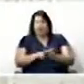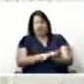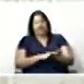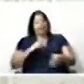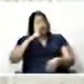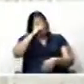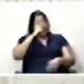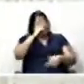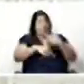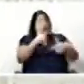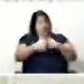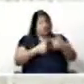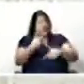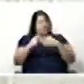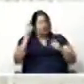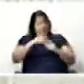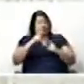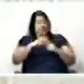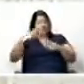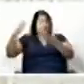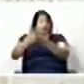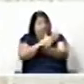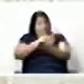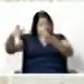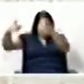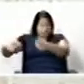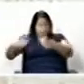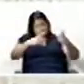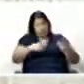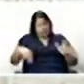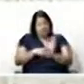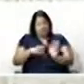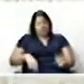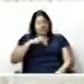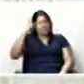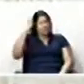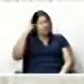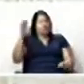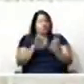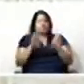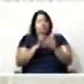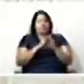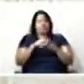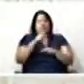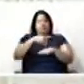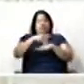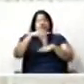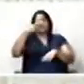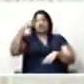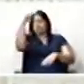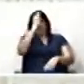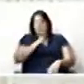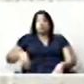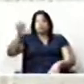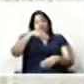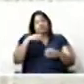de exercer a sua profissão em determinados lugares da cidade de São Paulo e também do restante do Brasil.